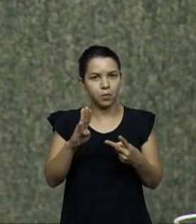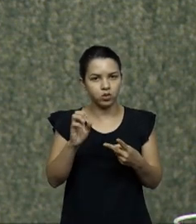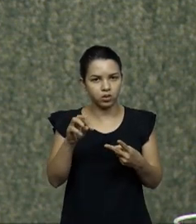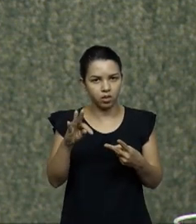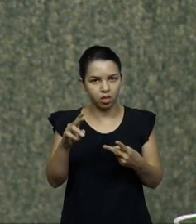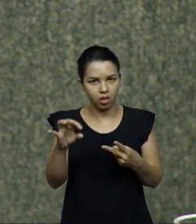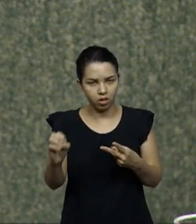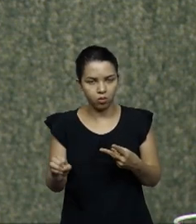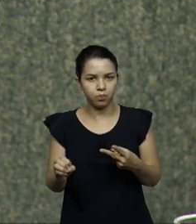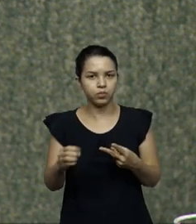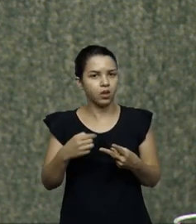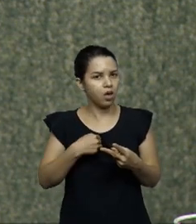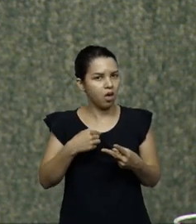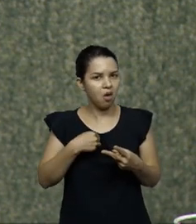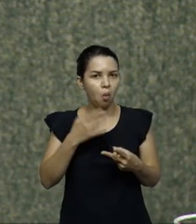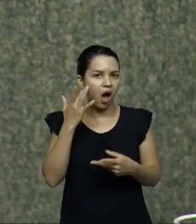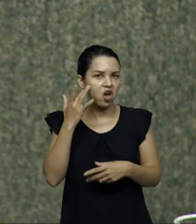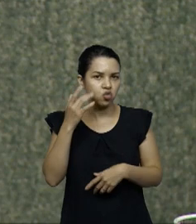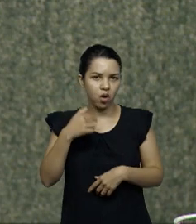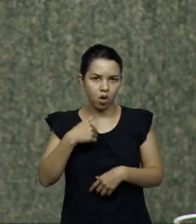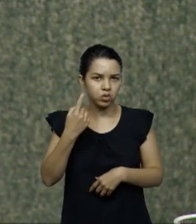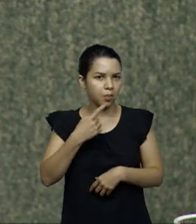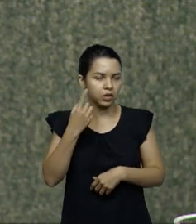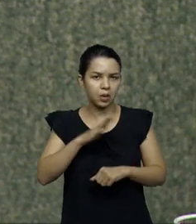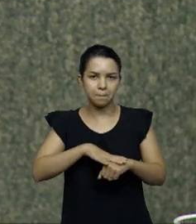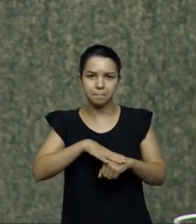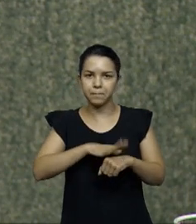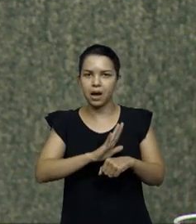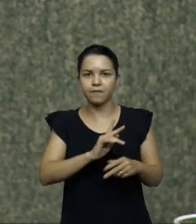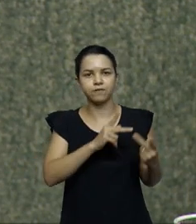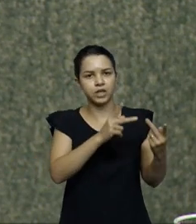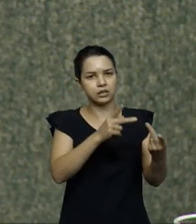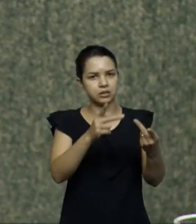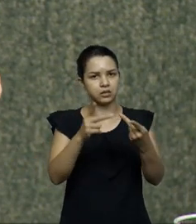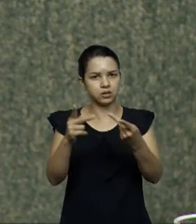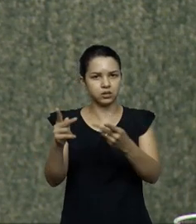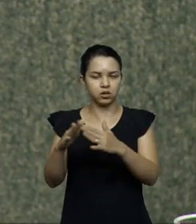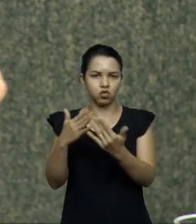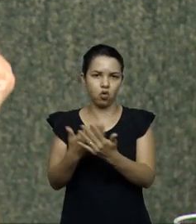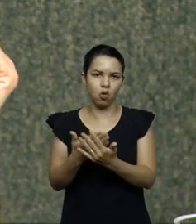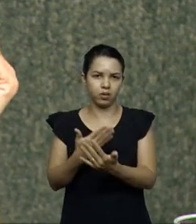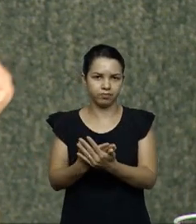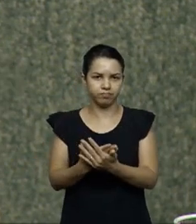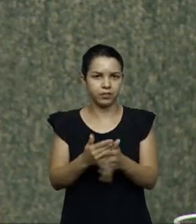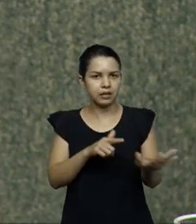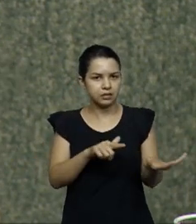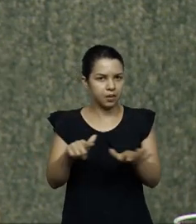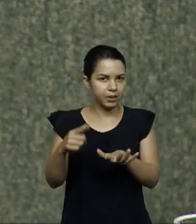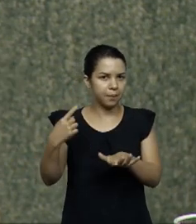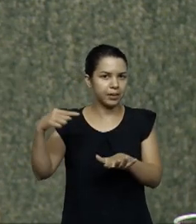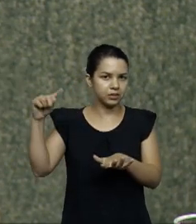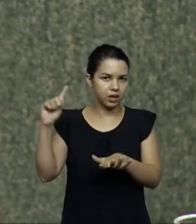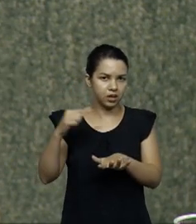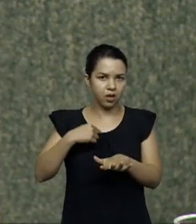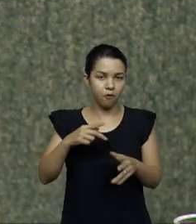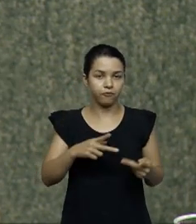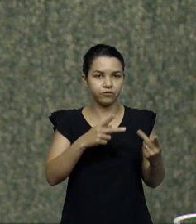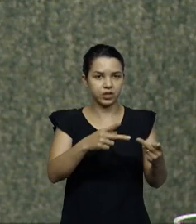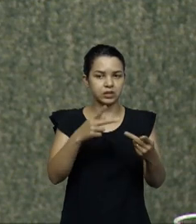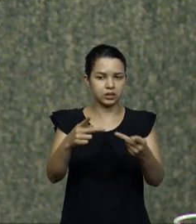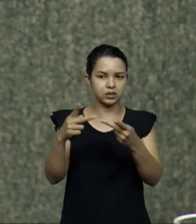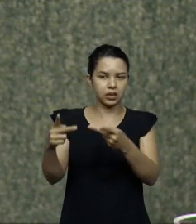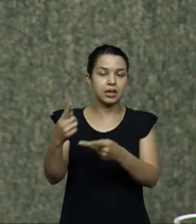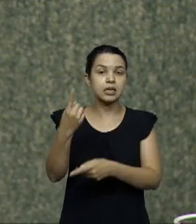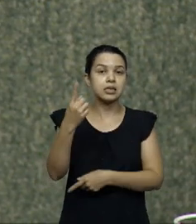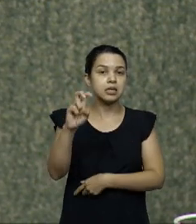que mais visita escola está aqui meus colegas professores que podem dizer né semana passada eu Visitei 15 escolas essa